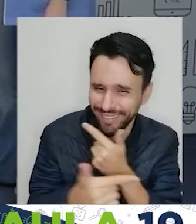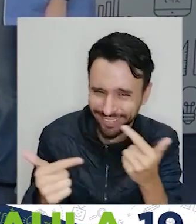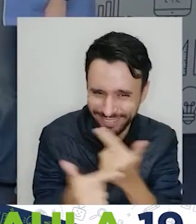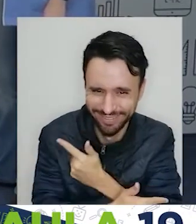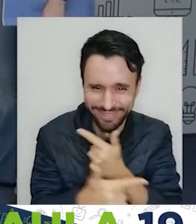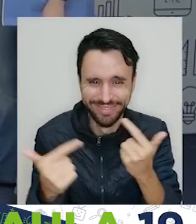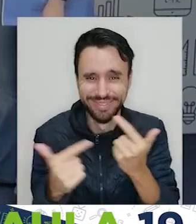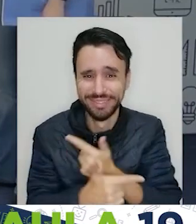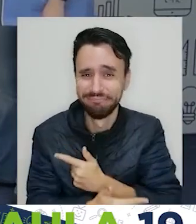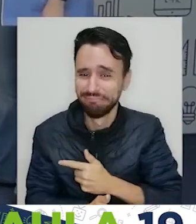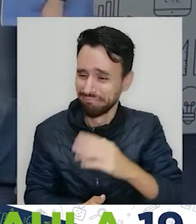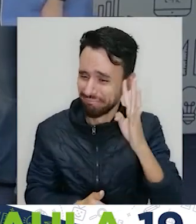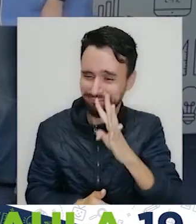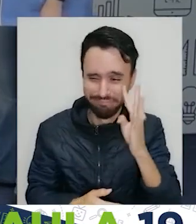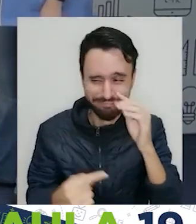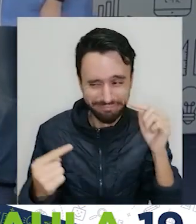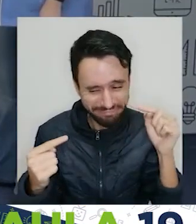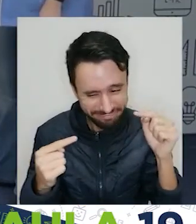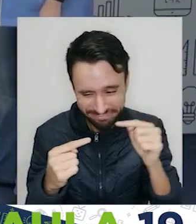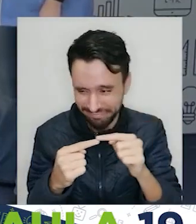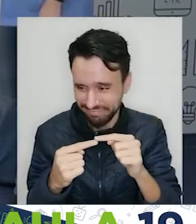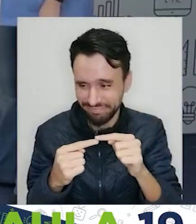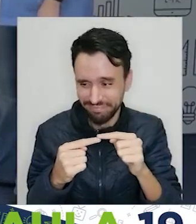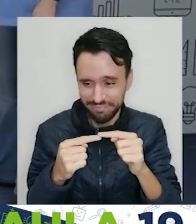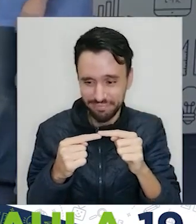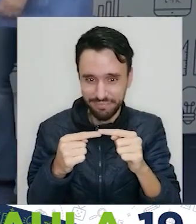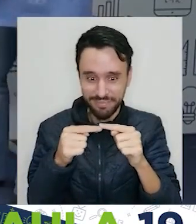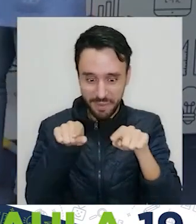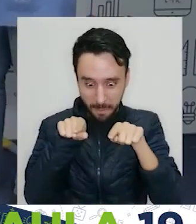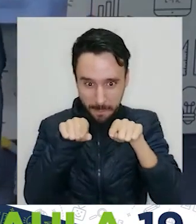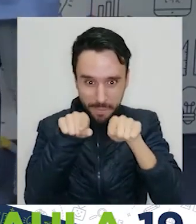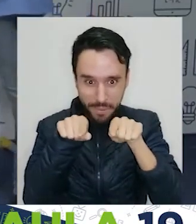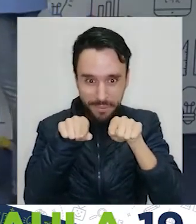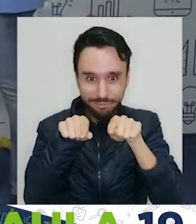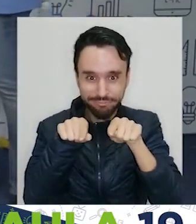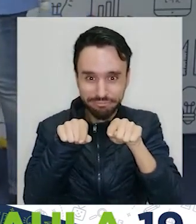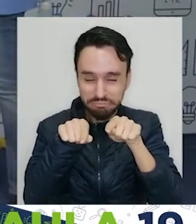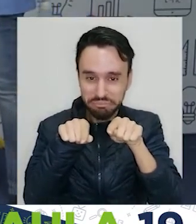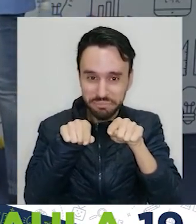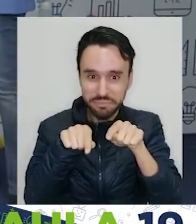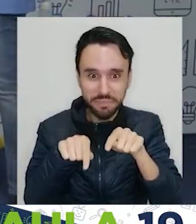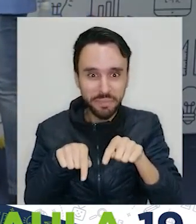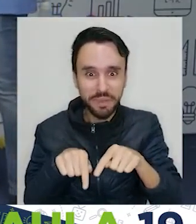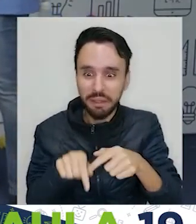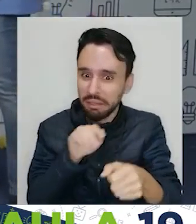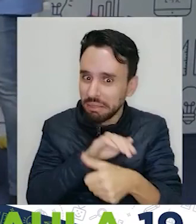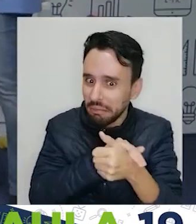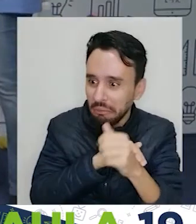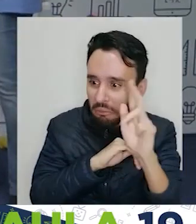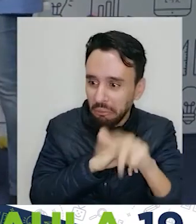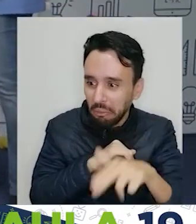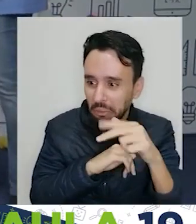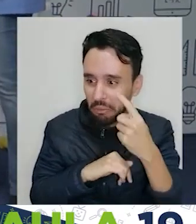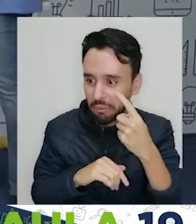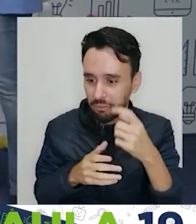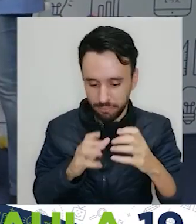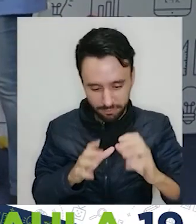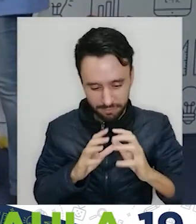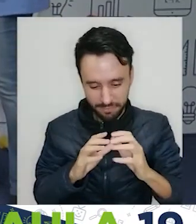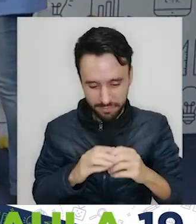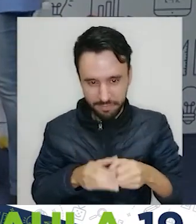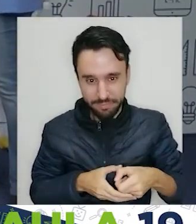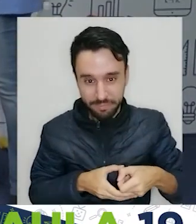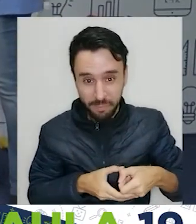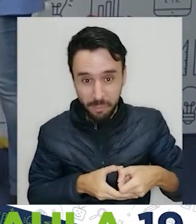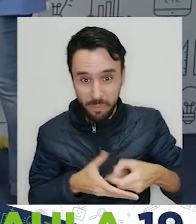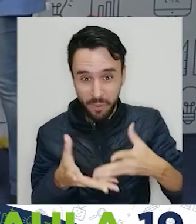Tá legal esse jogo, hein? A gente tá empatada. Eu acho que a gente não consegue tirar essa tartaruga. Agora vem a tartaruga, vem. Agora vem.